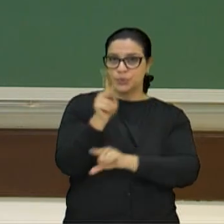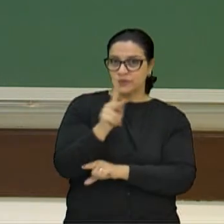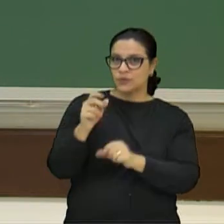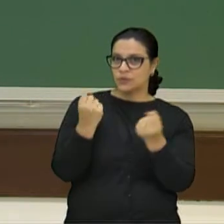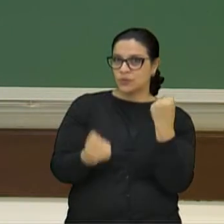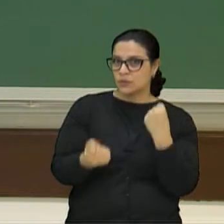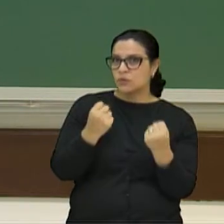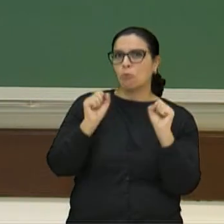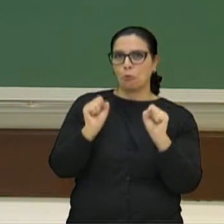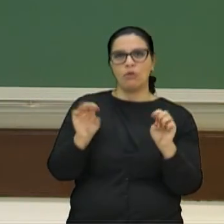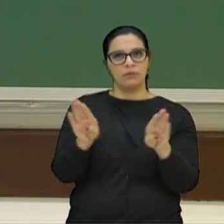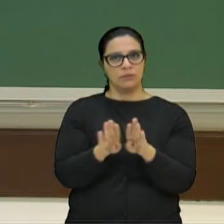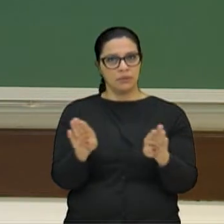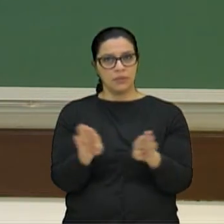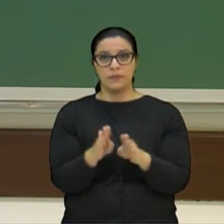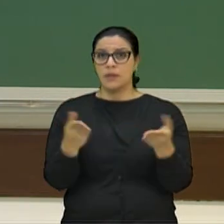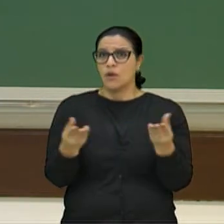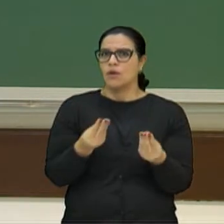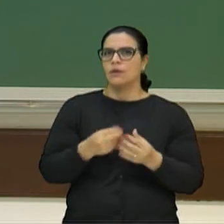professor. Então, você pode estar